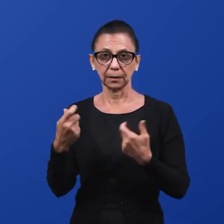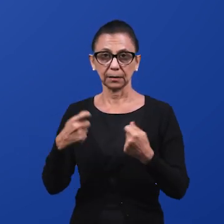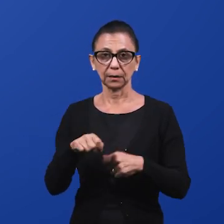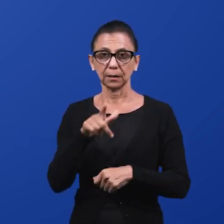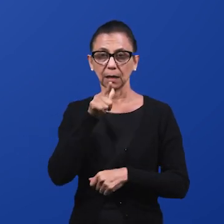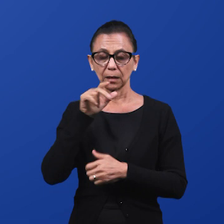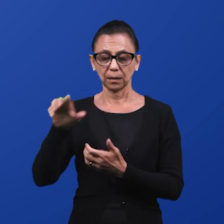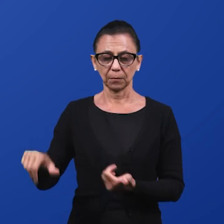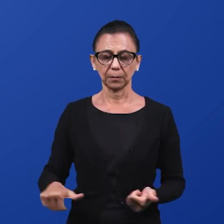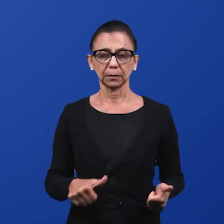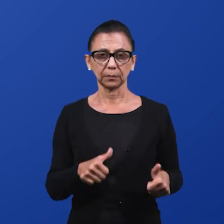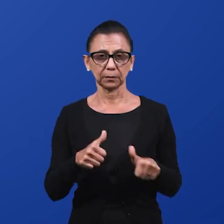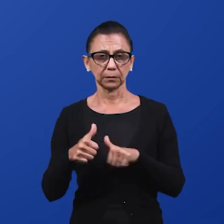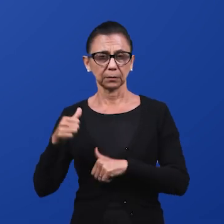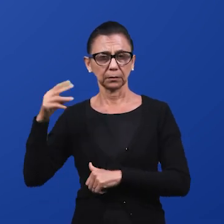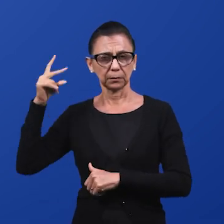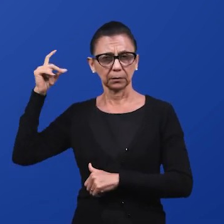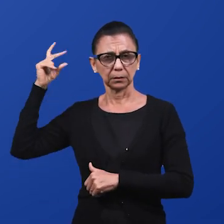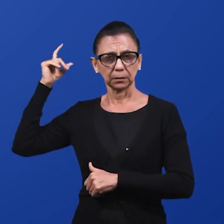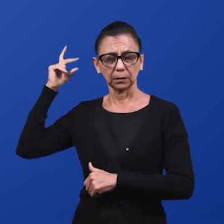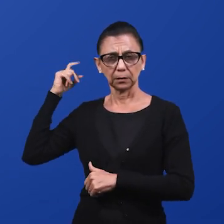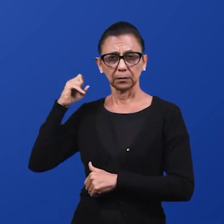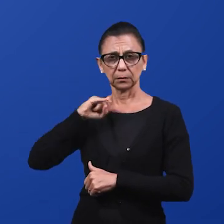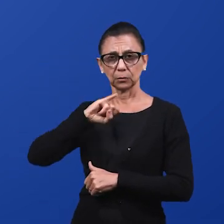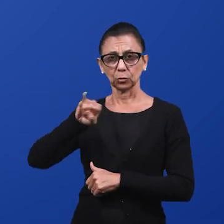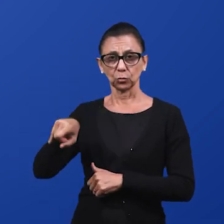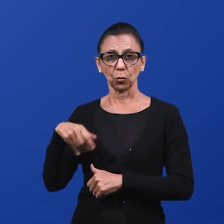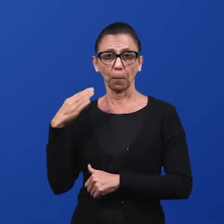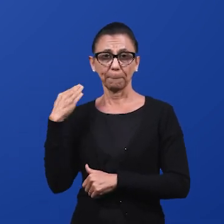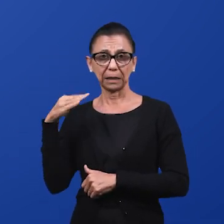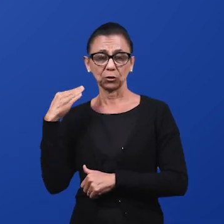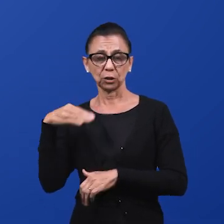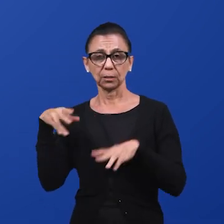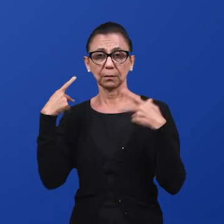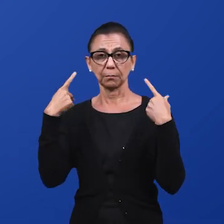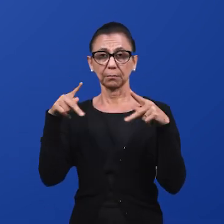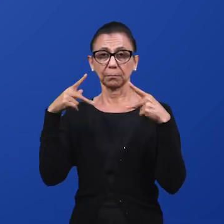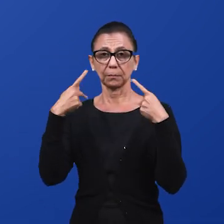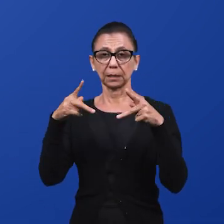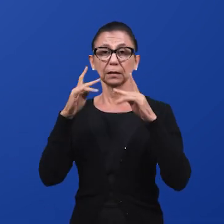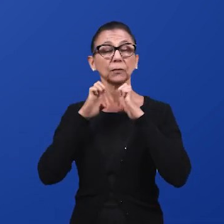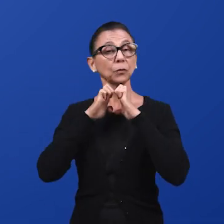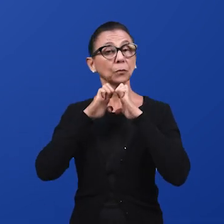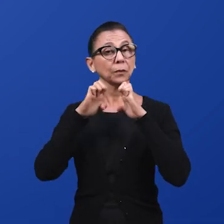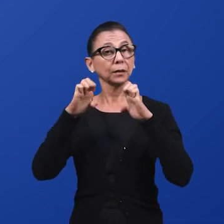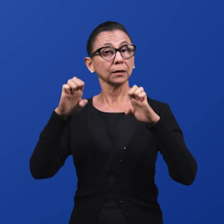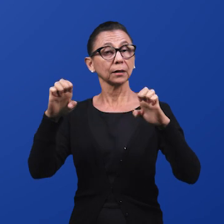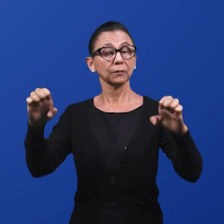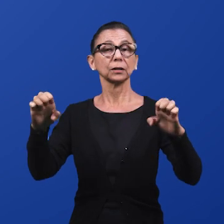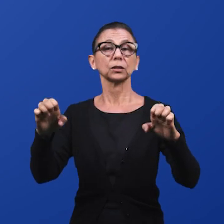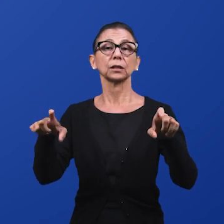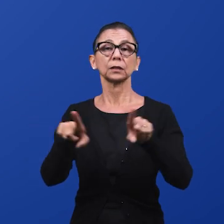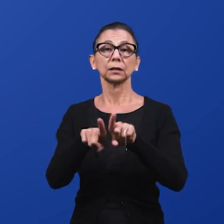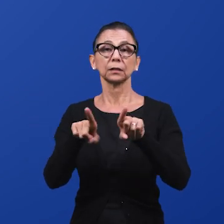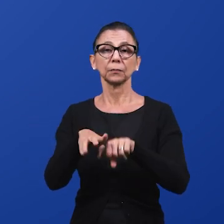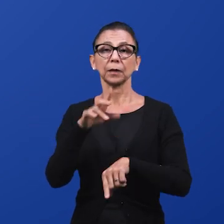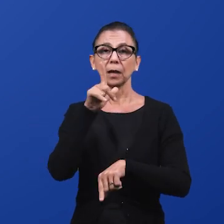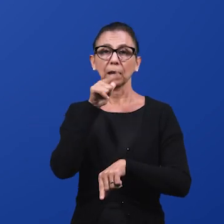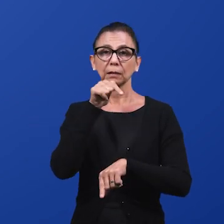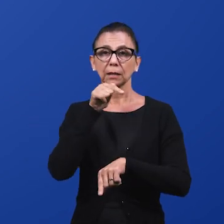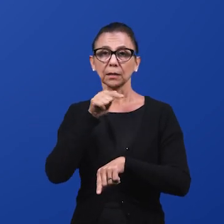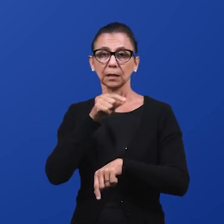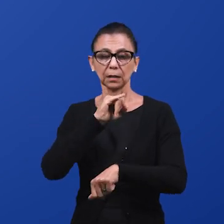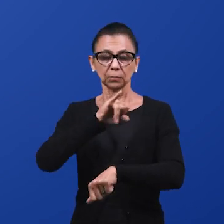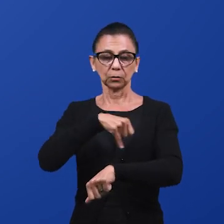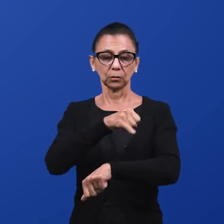águas. Naquela época, João Batista, ele estava pregando o Evangelho e batizando nas águas do